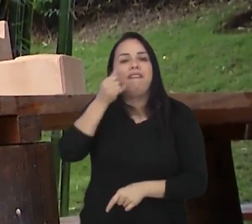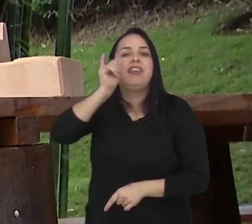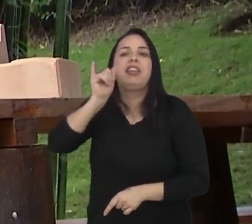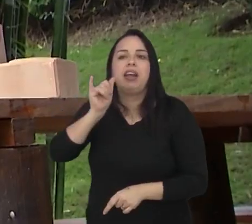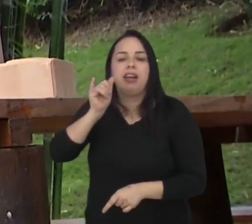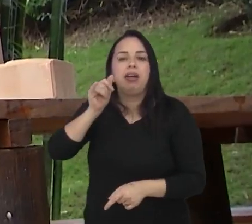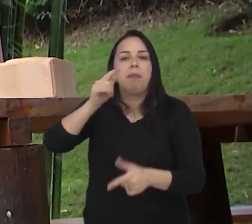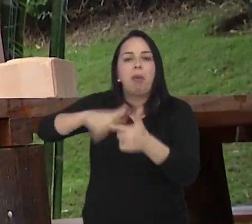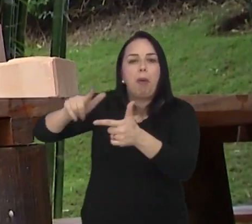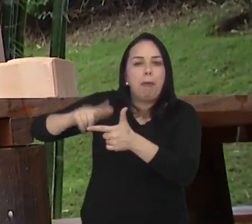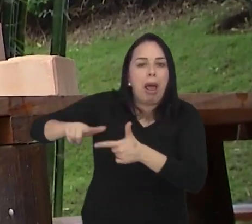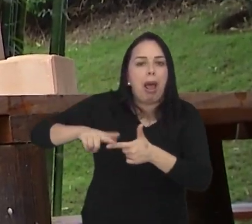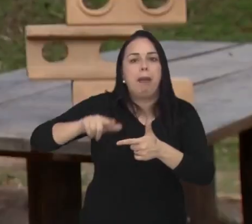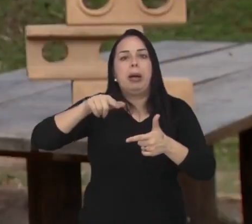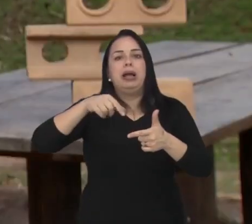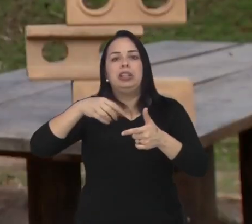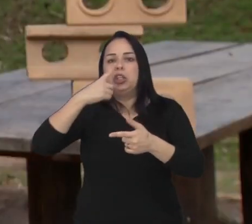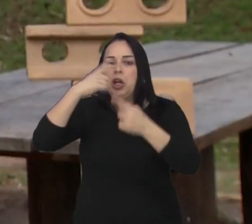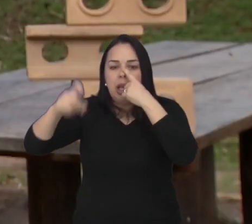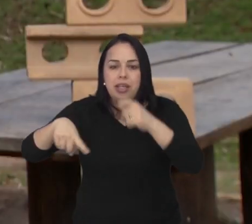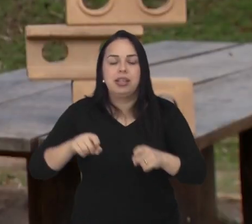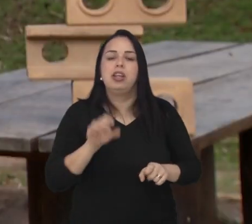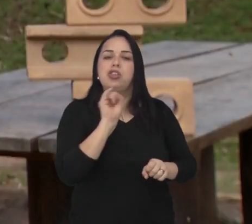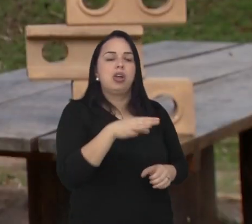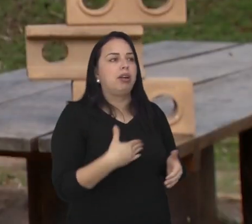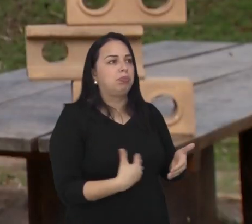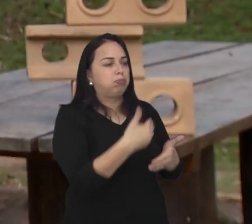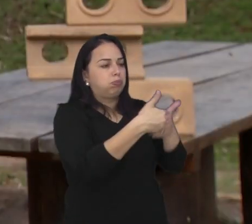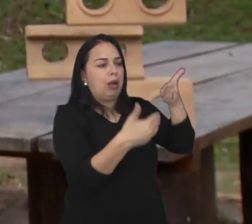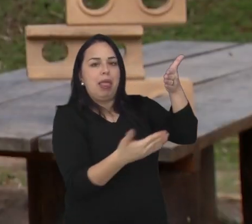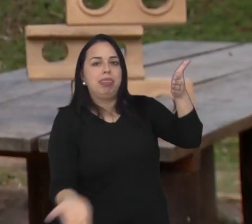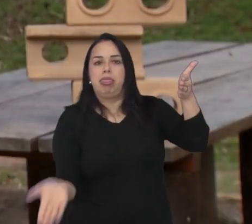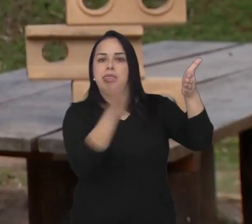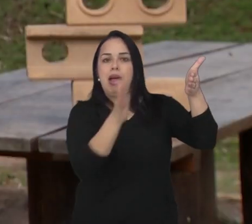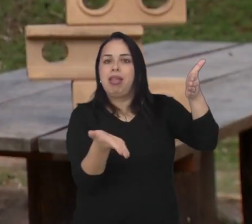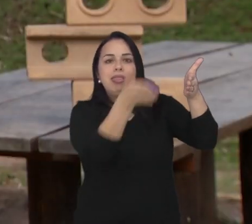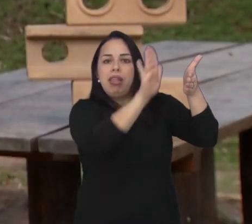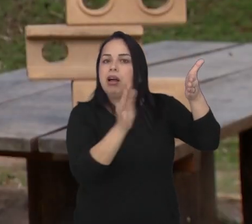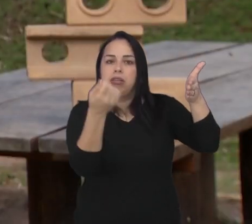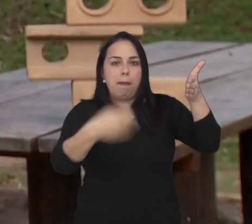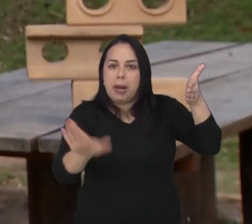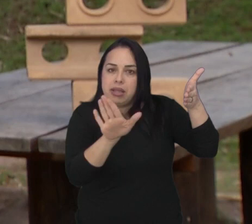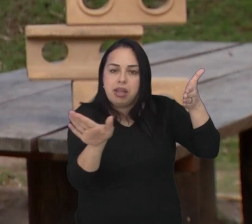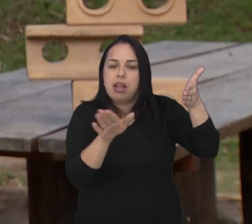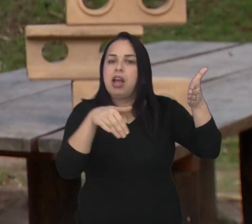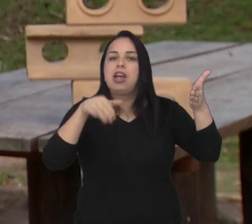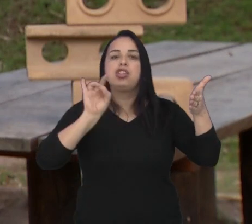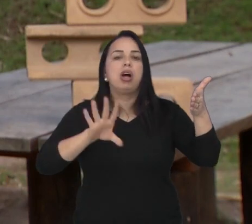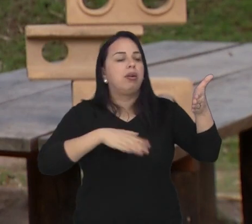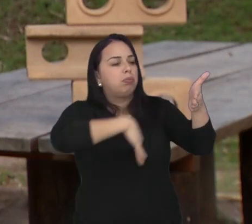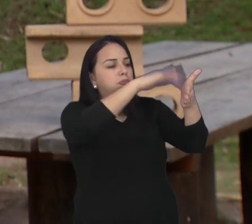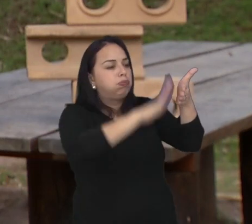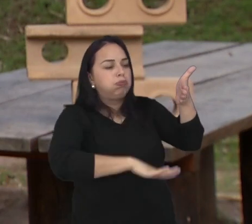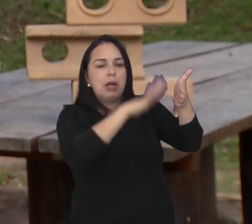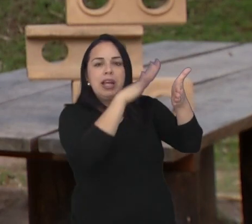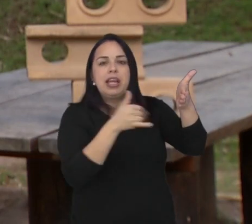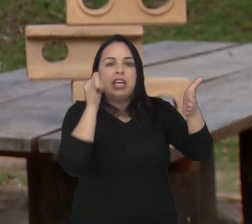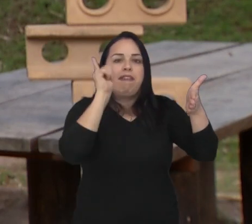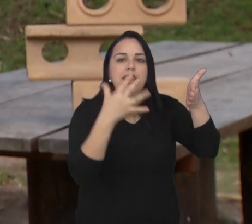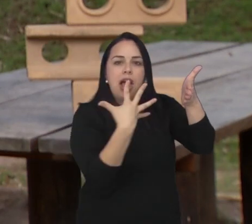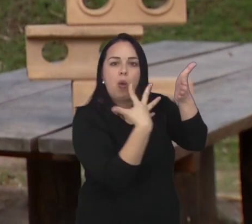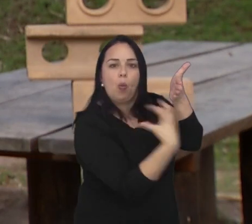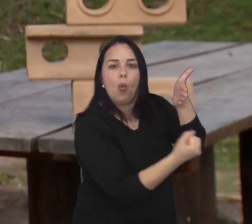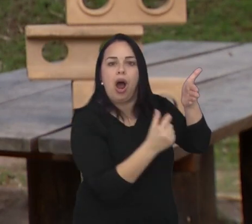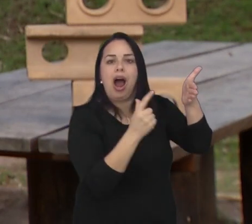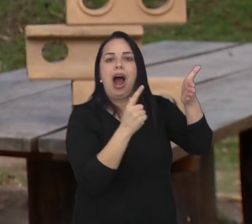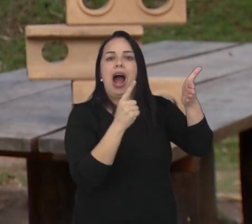a redução de entulho. Você não precisa rebocar o tijolo, você pode só passar um impermeabilizante, você não precisa fazer